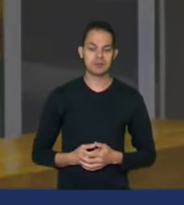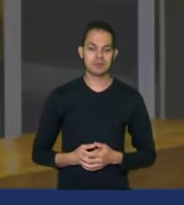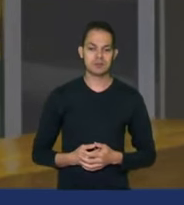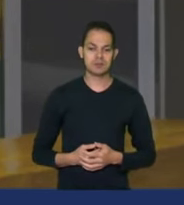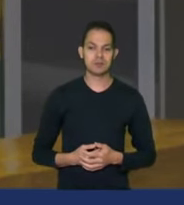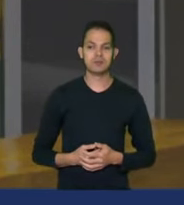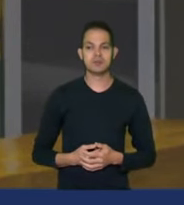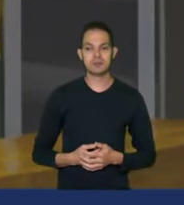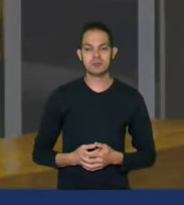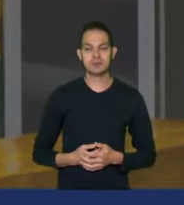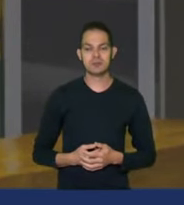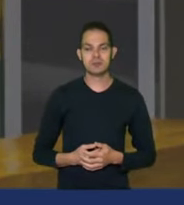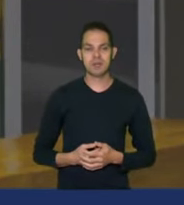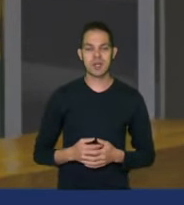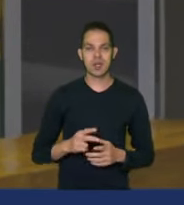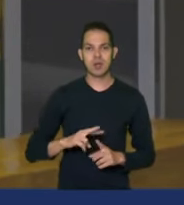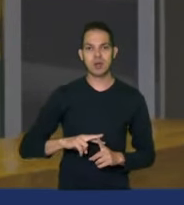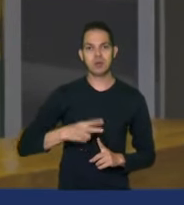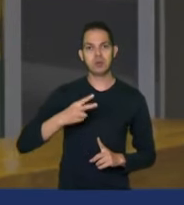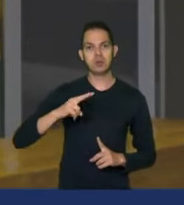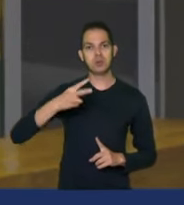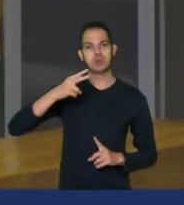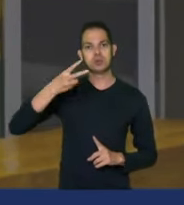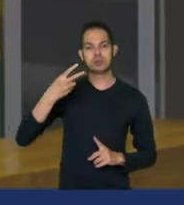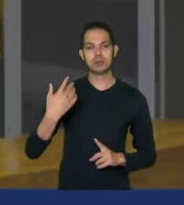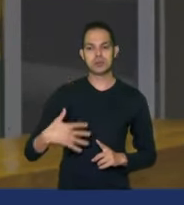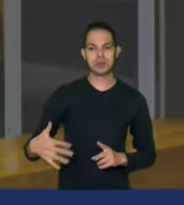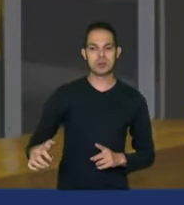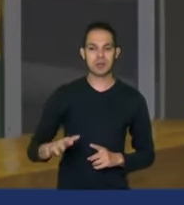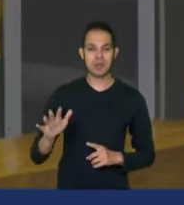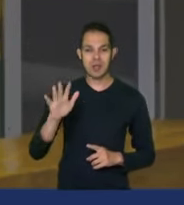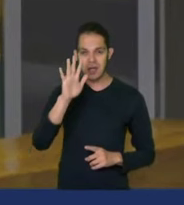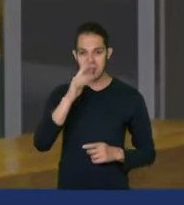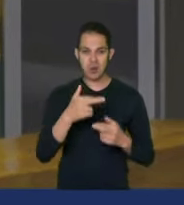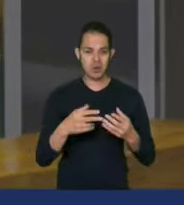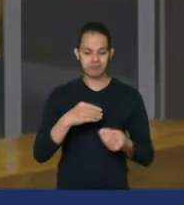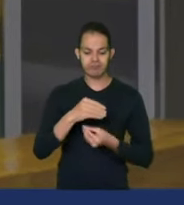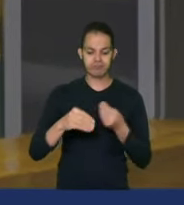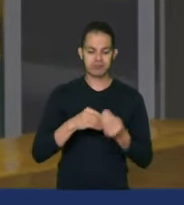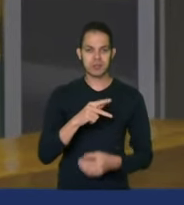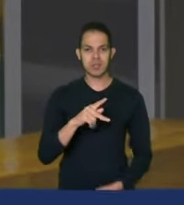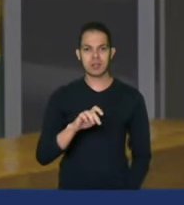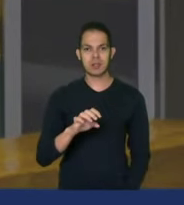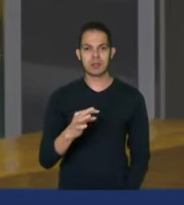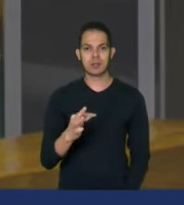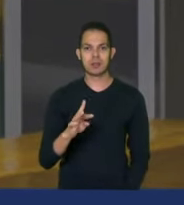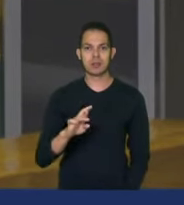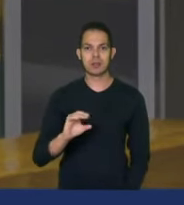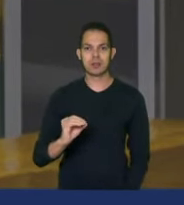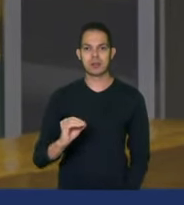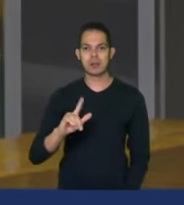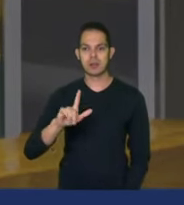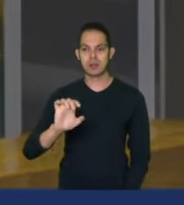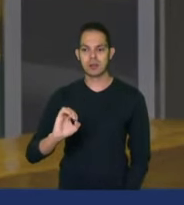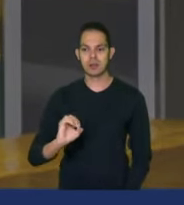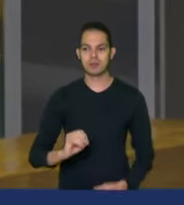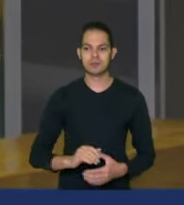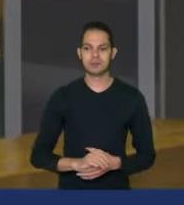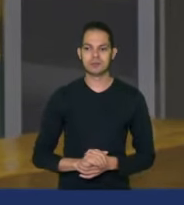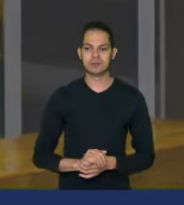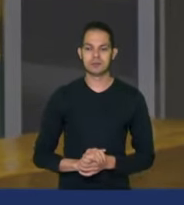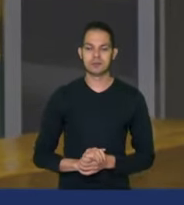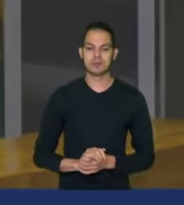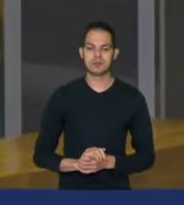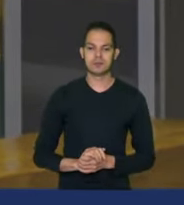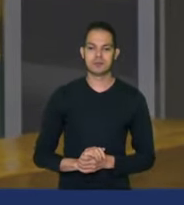Verificam-se aumentos muito elevados, né, nos preços de derivados de petróleo, e está atrelado